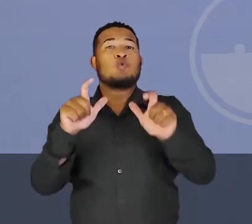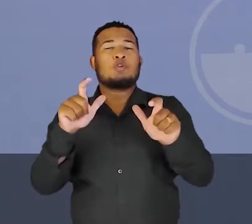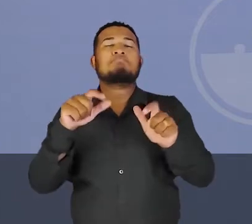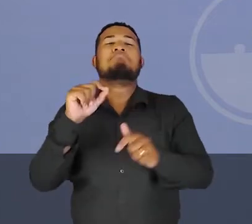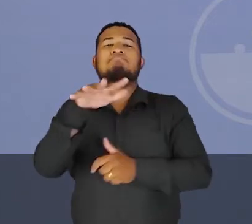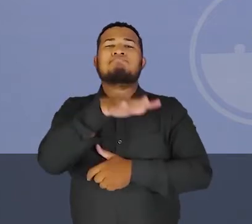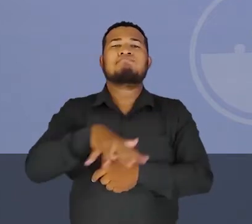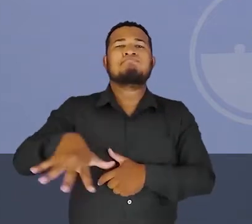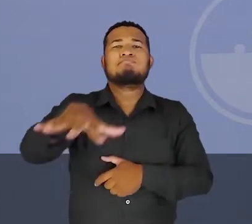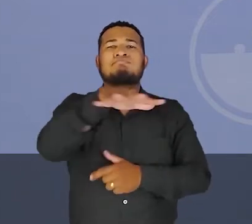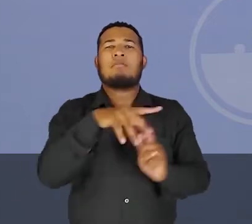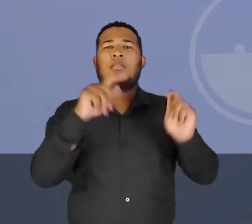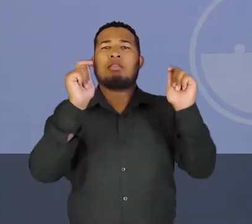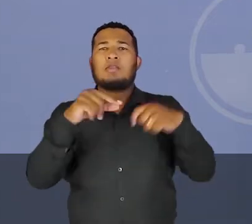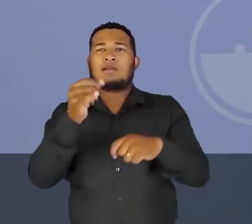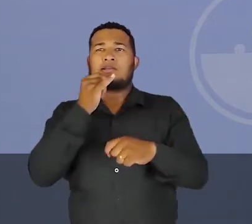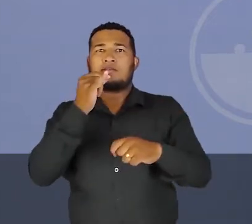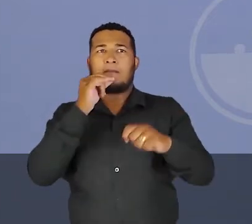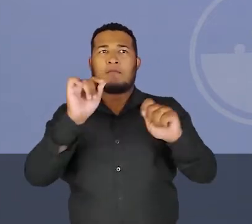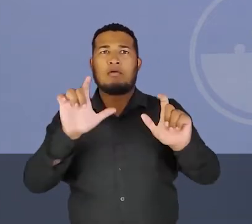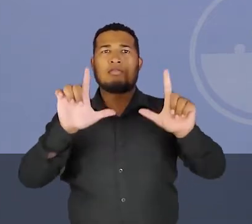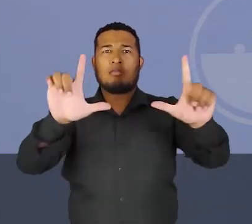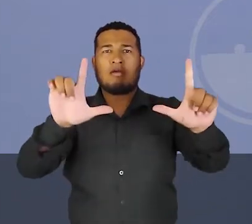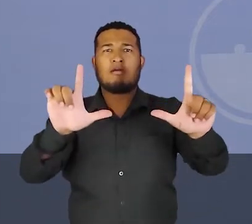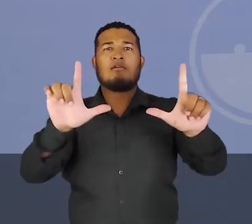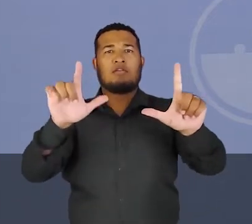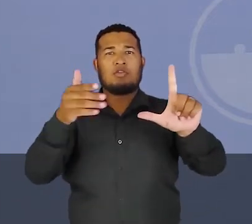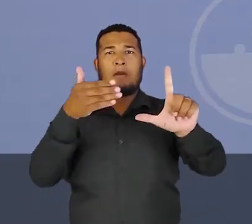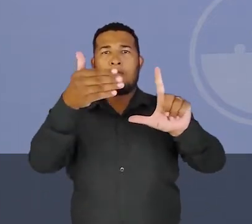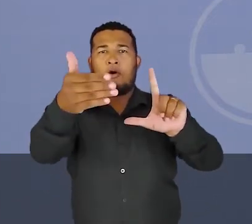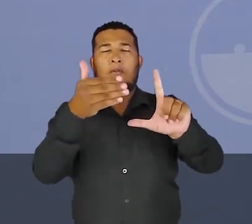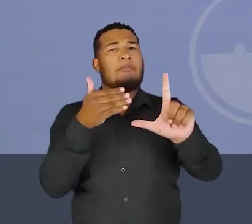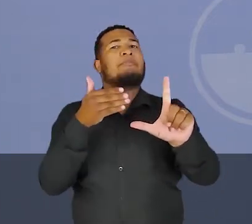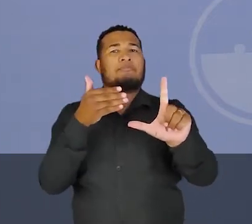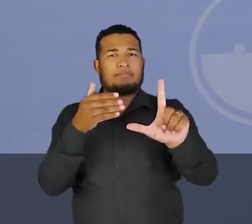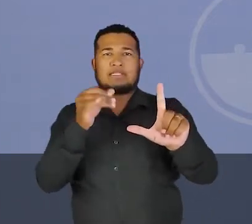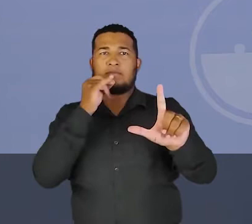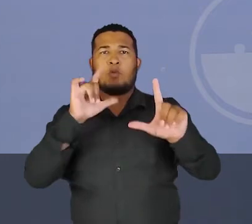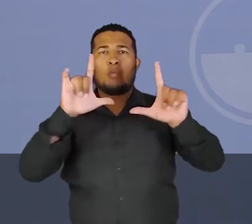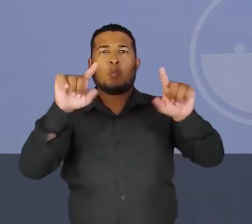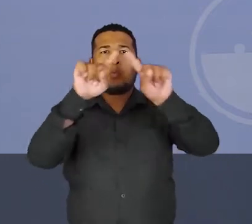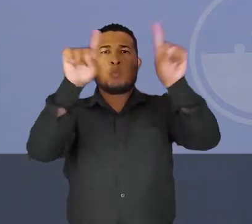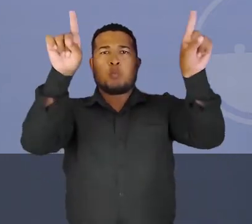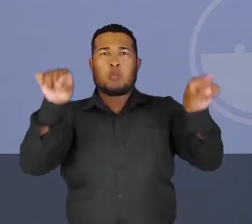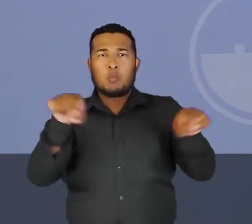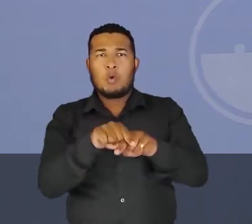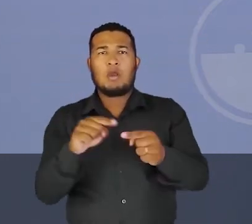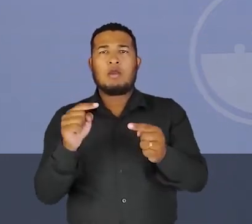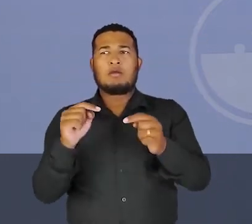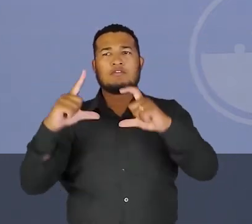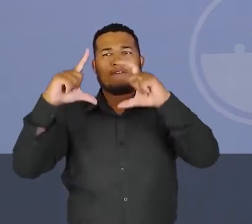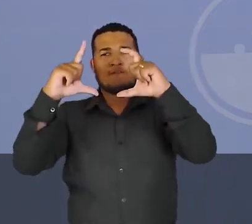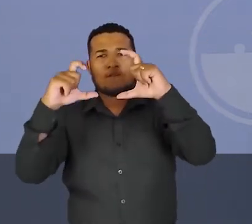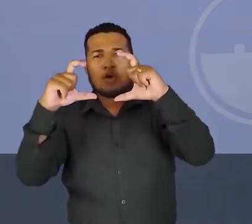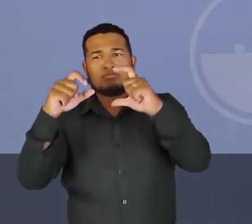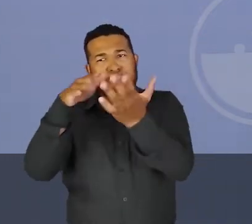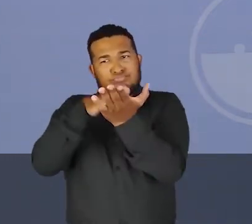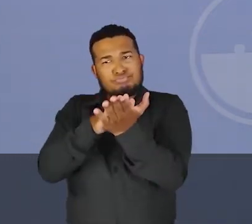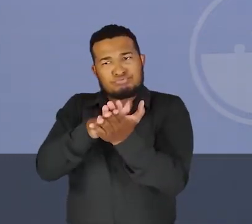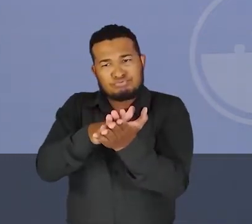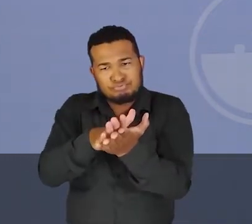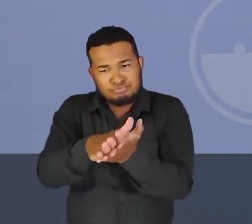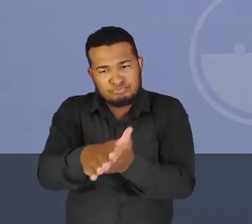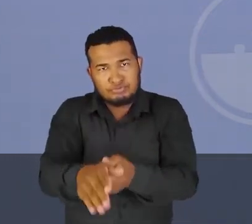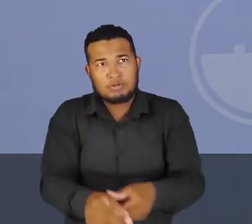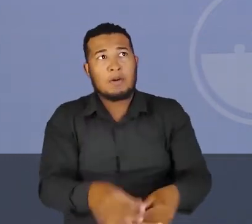espaço, seja o espaço da tela, o espaço bidimensional da tela, de um quadro, de uma pintura, de uma fotografia que você imprime num papel e